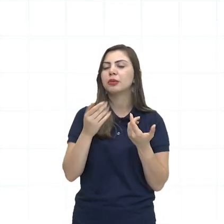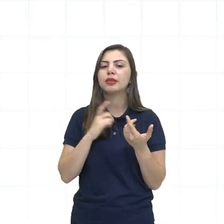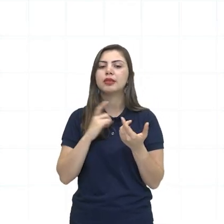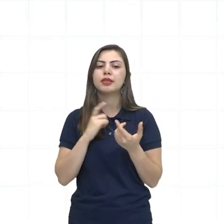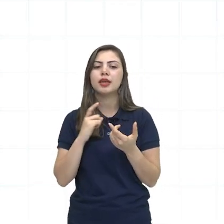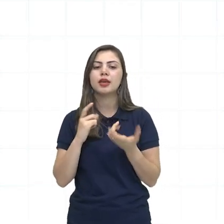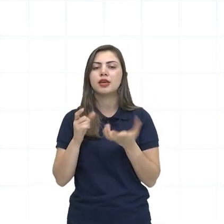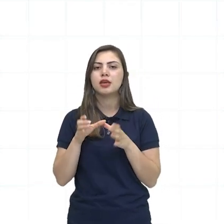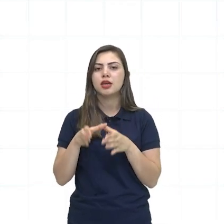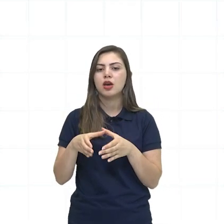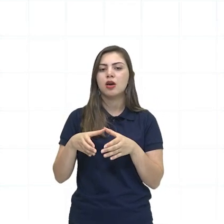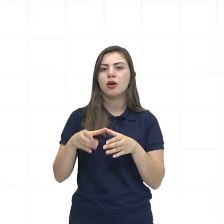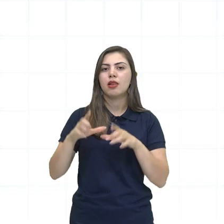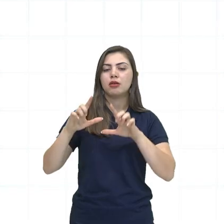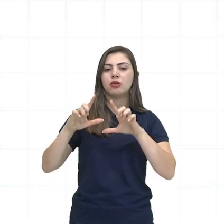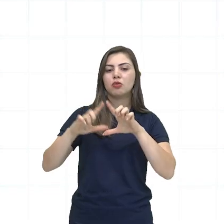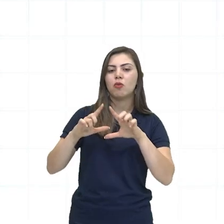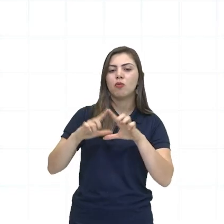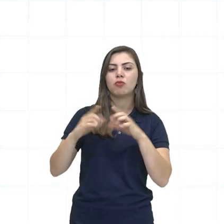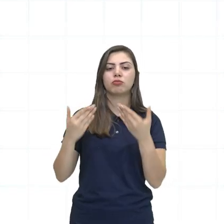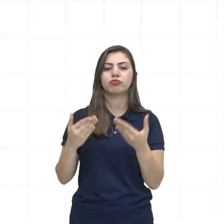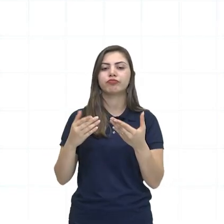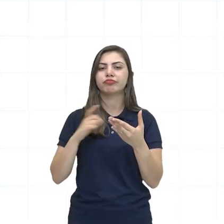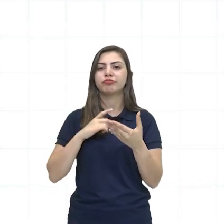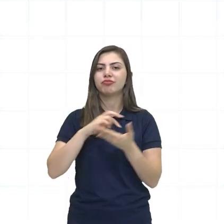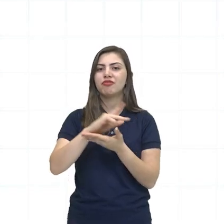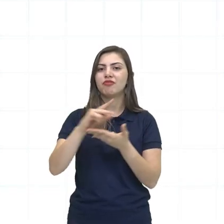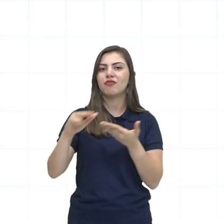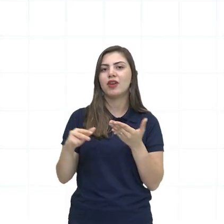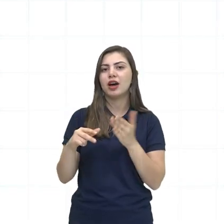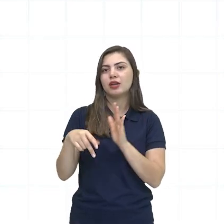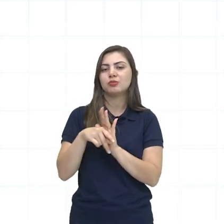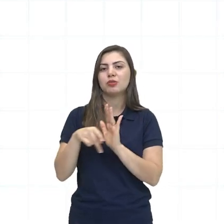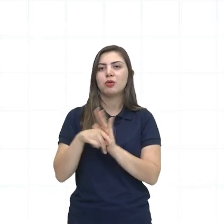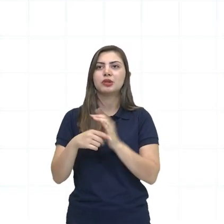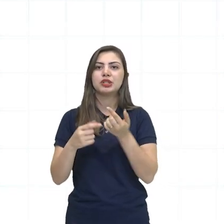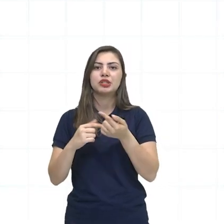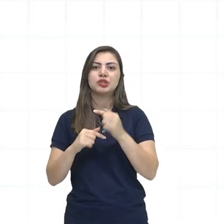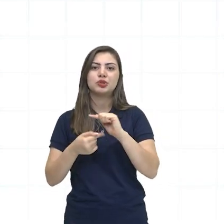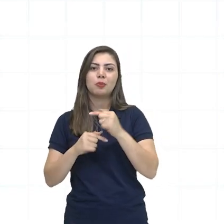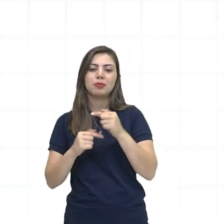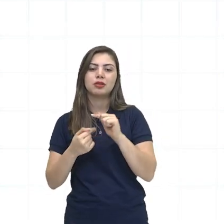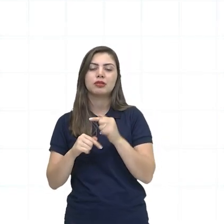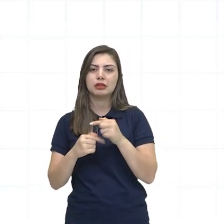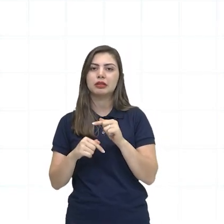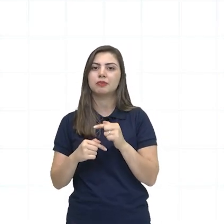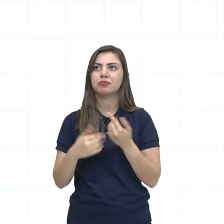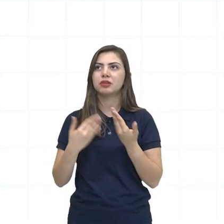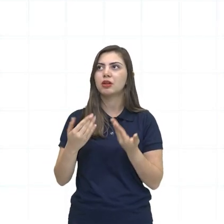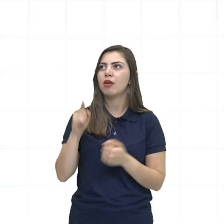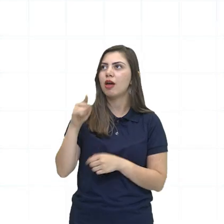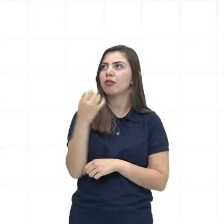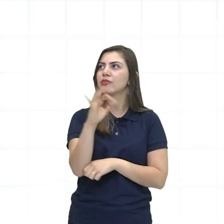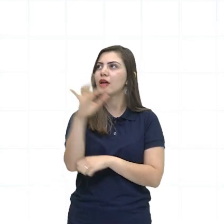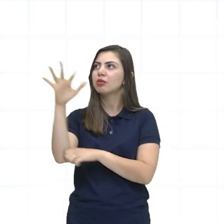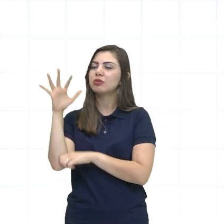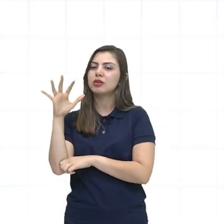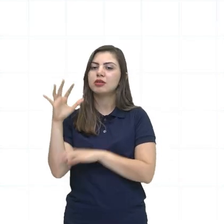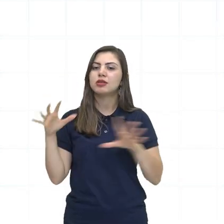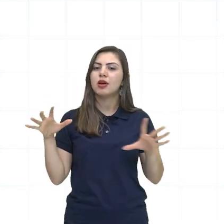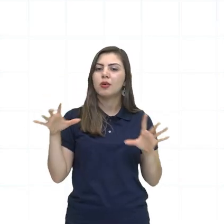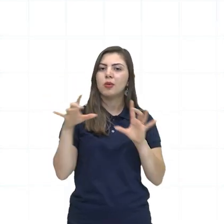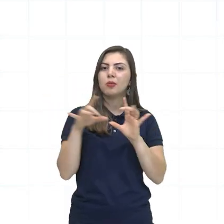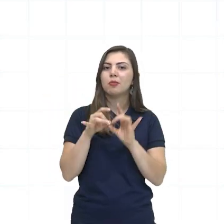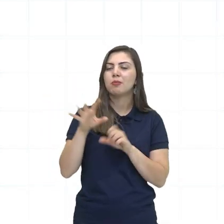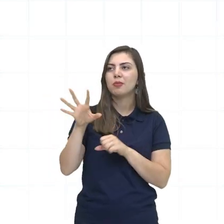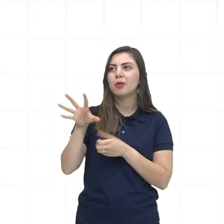se transformando. Eu costumo falar que o fazer artístico, ele é modificado de acordo com as necessidades humanas. Então, o homem